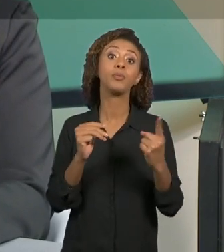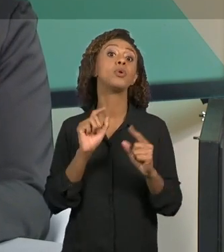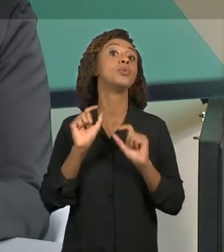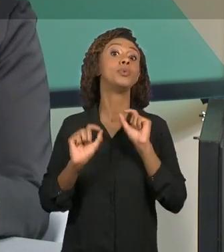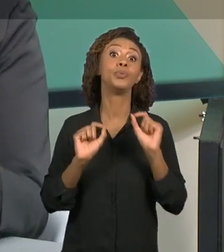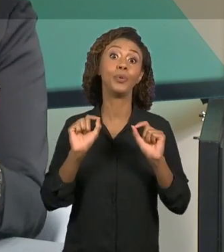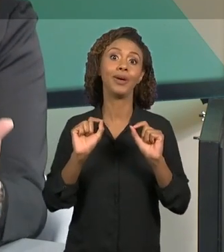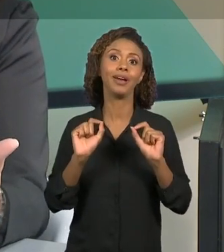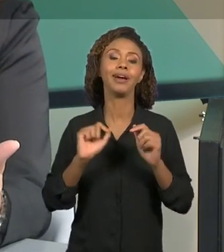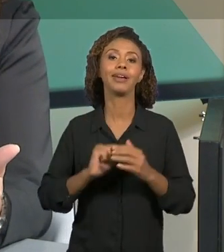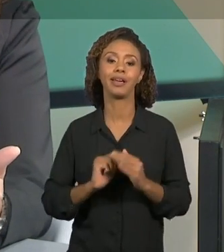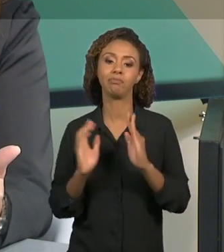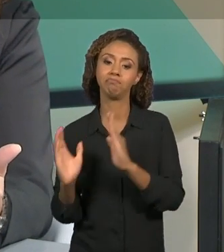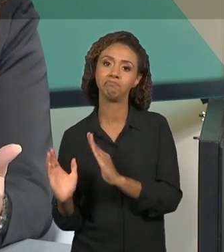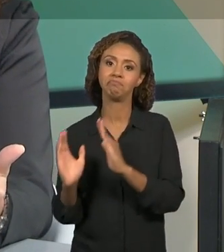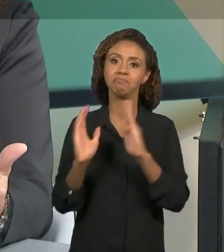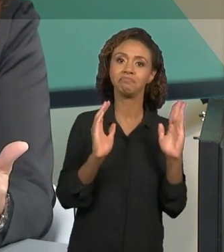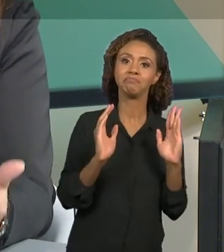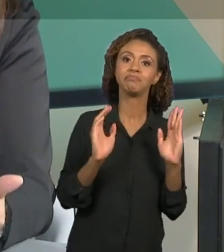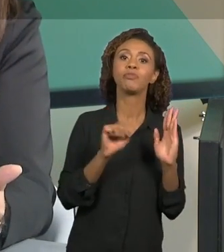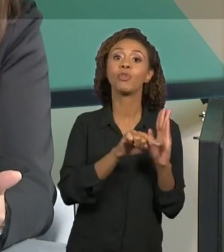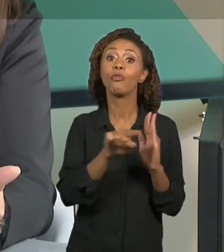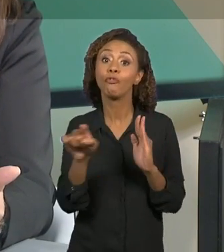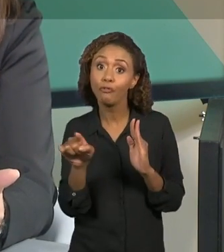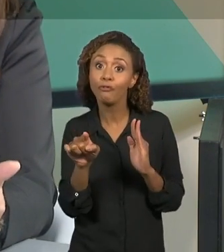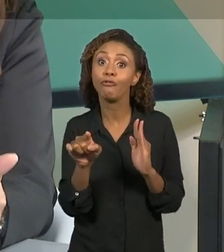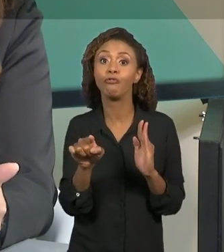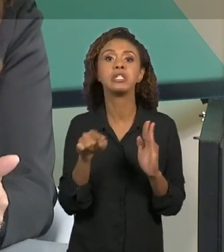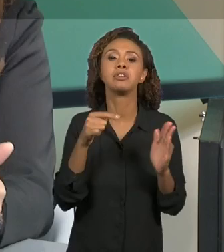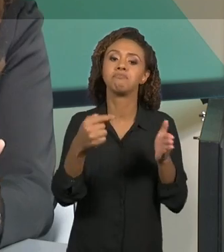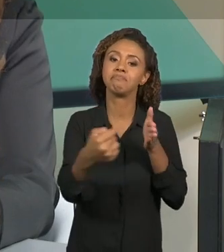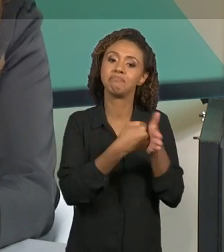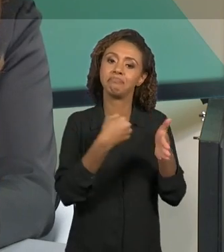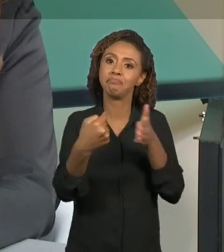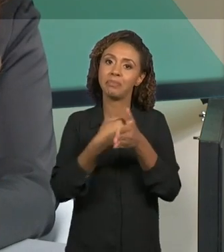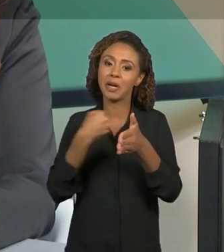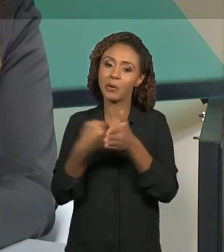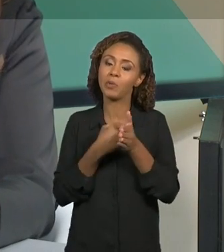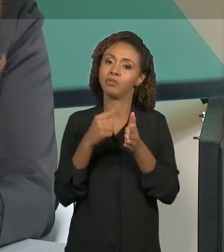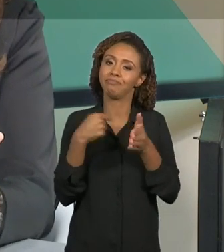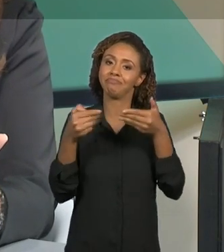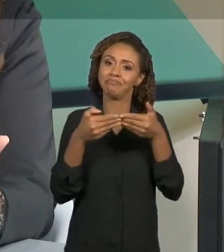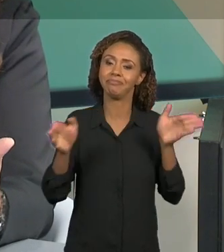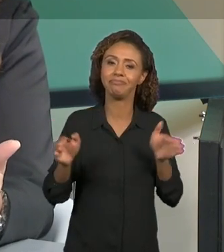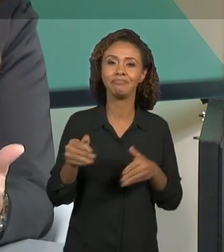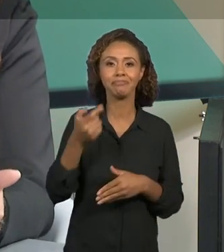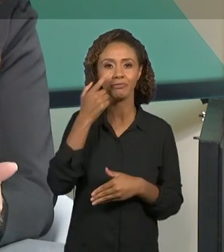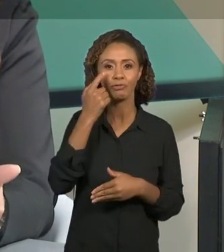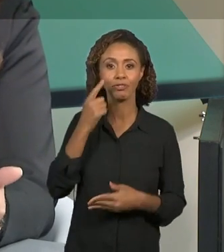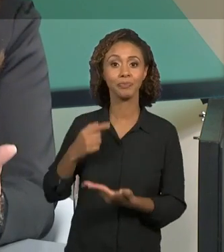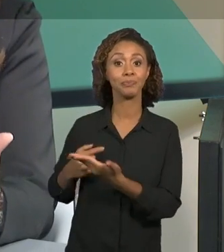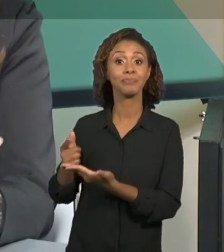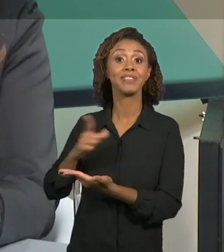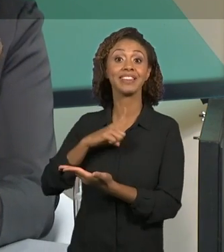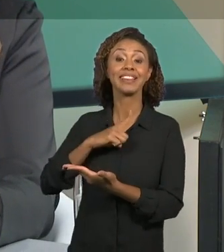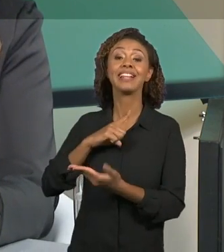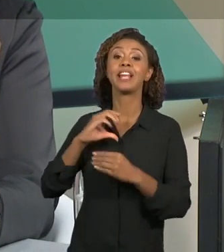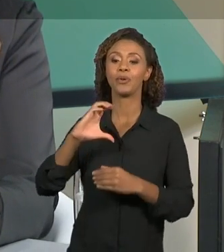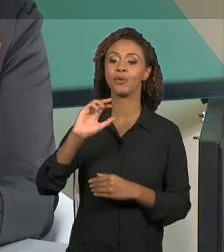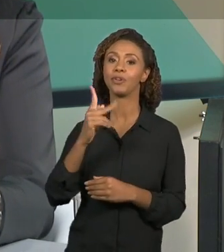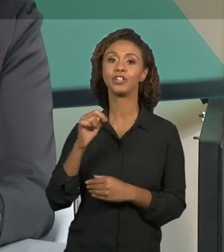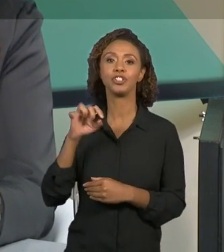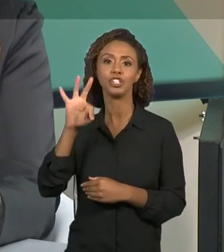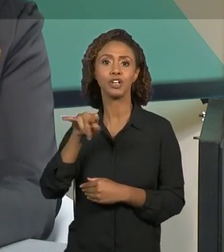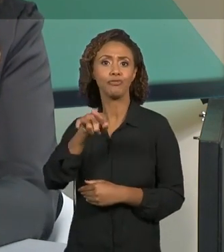que vai e a gente vai abrir para vocês fazerem perguntas pois é tá então se vocês olharem aqui nós temos o nosso chat e é